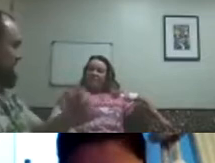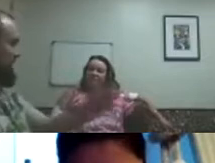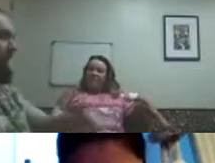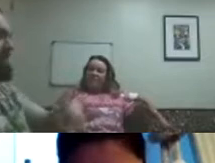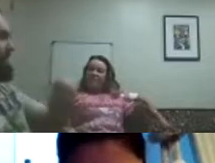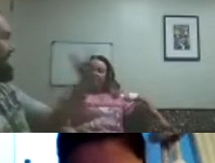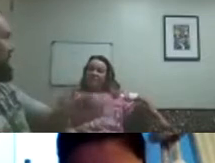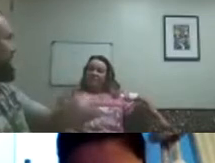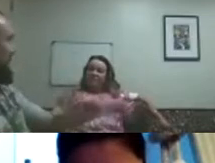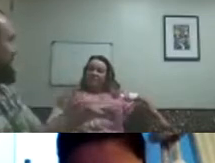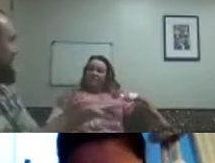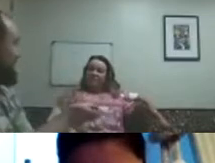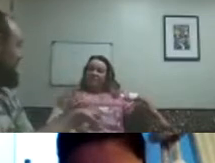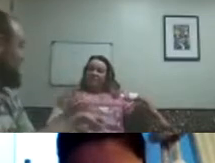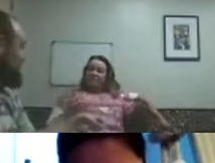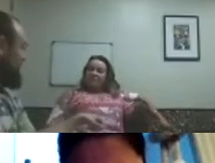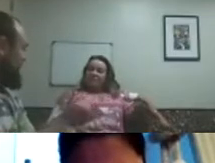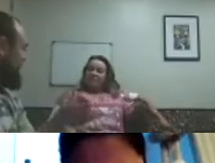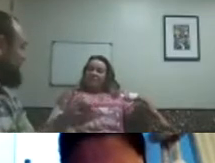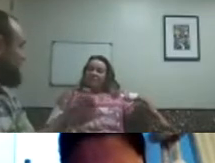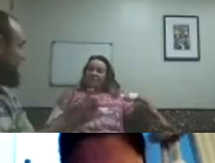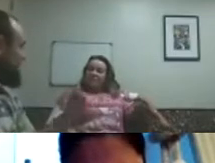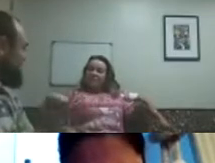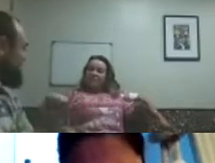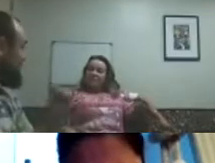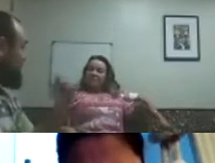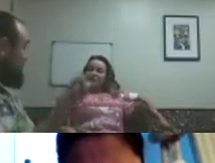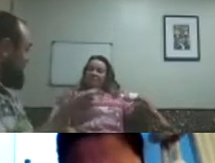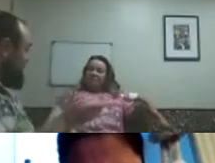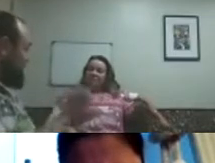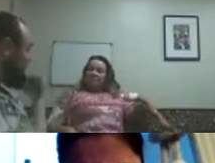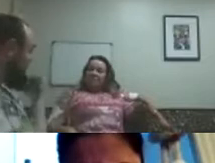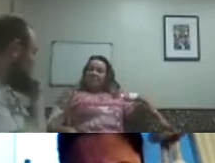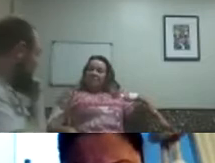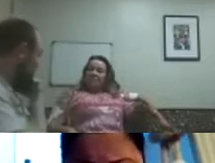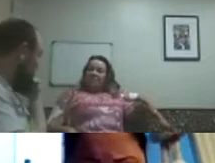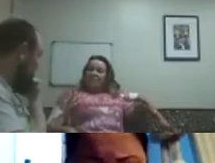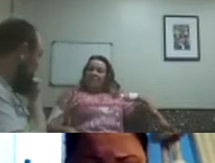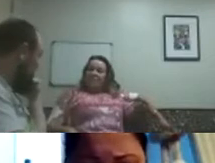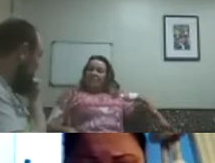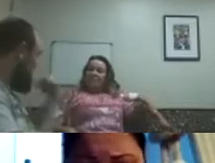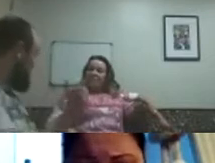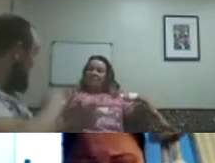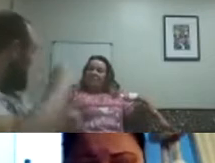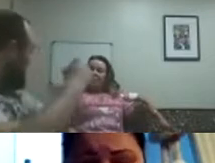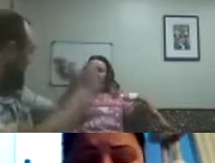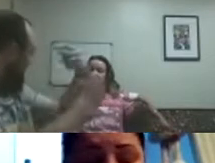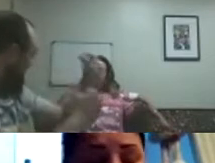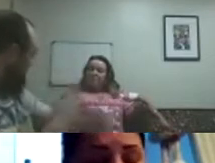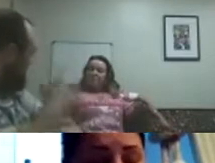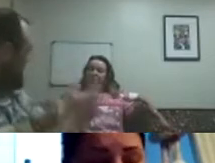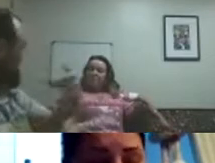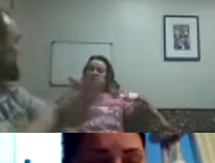estou à disposição e a nossa diretoria também. Um grande abraço, um beijo no coração de todos. Obrigada, doutor Eduardo. Eu